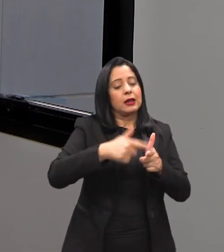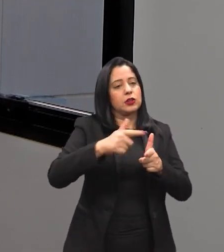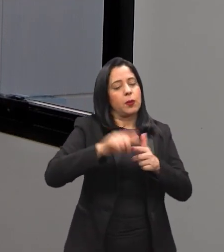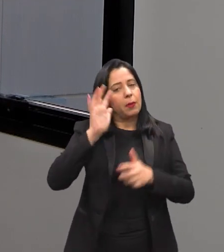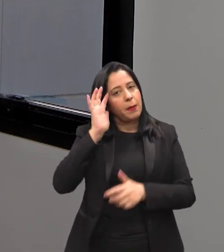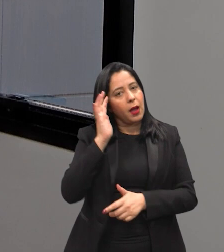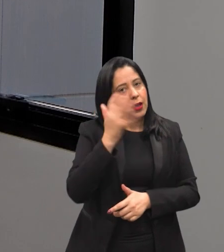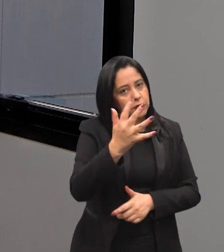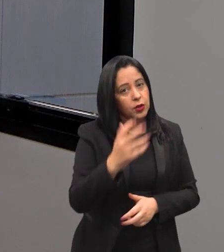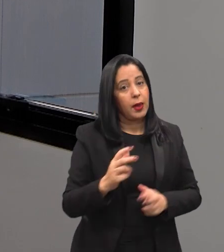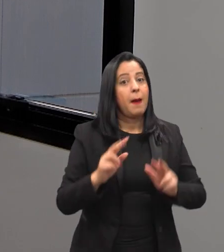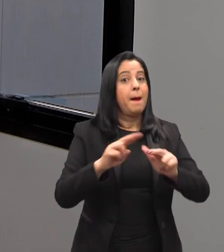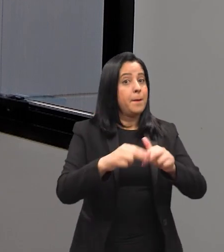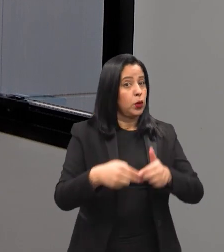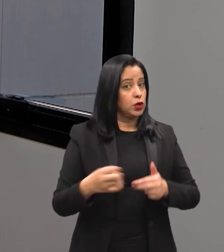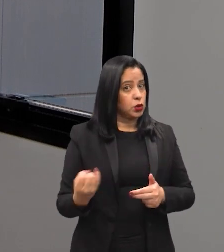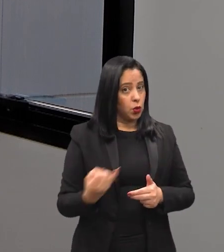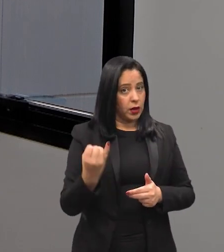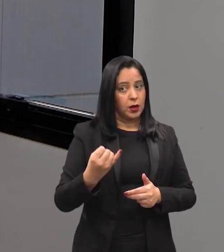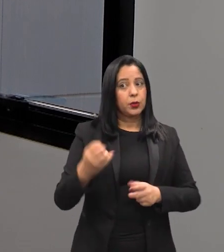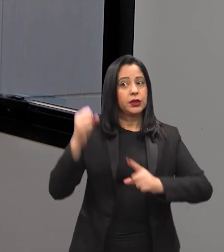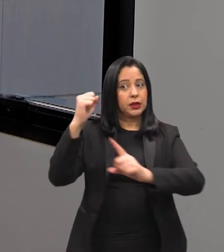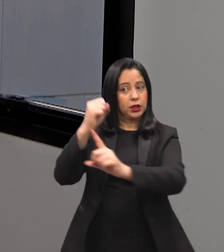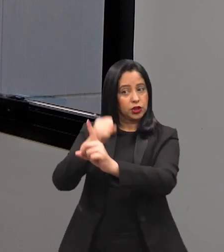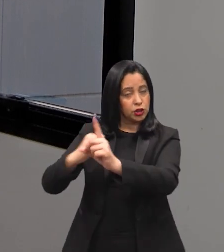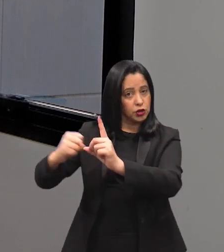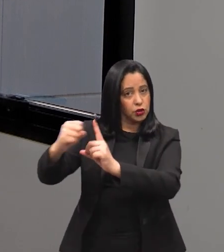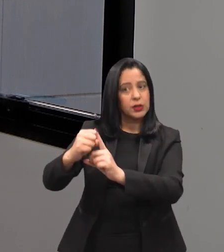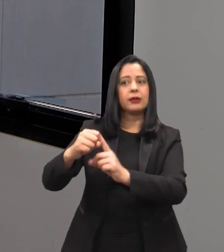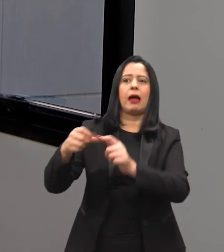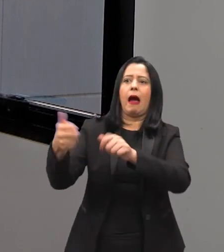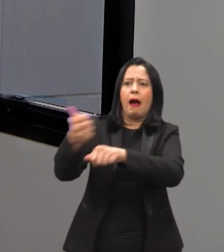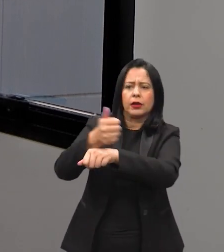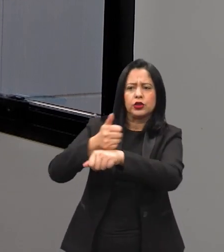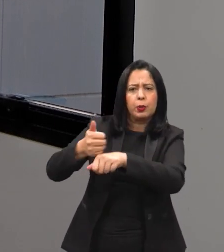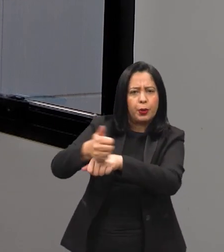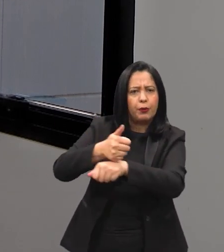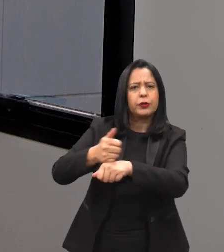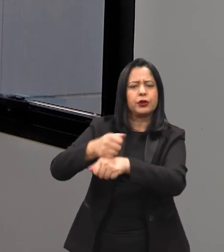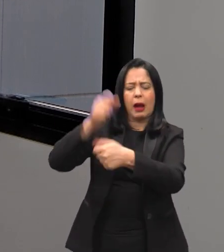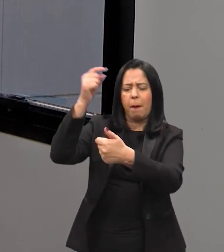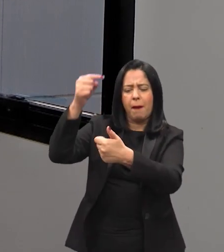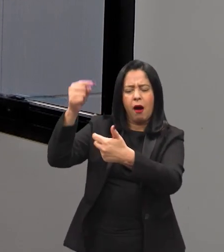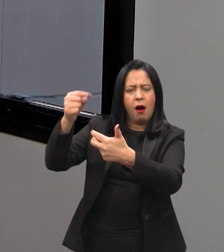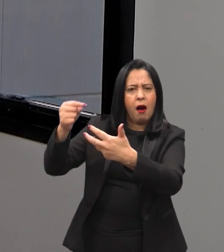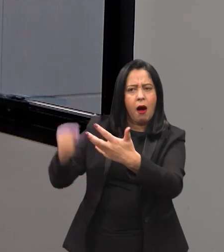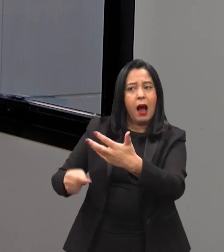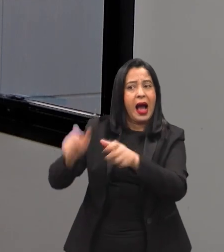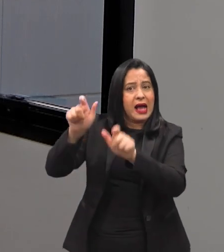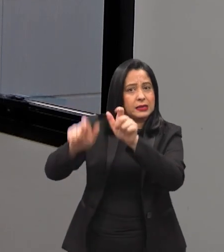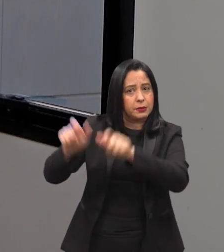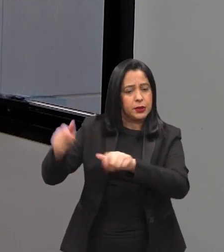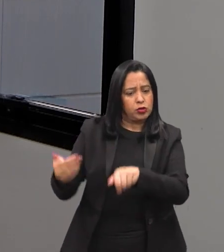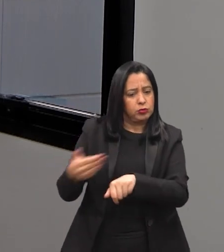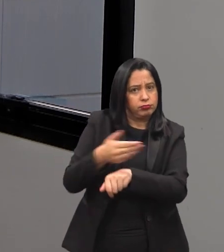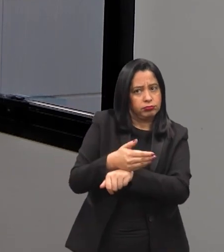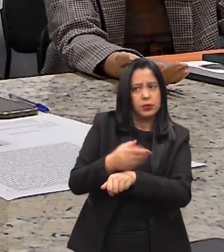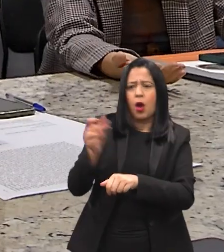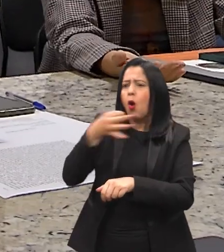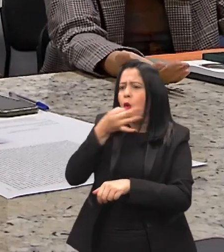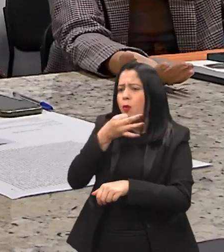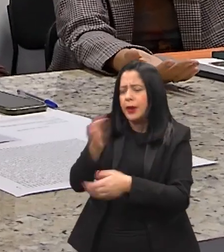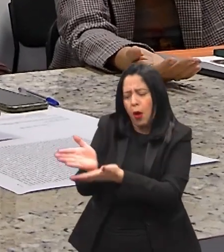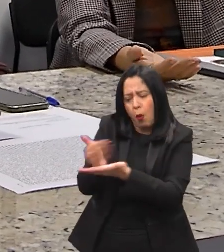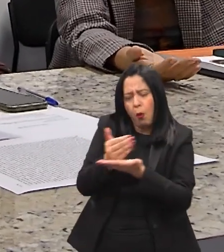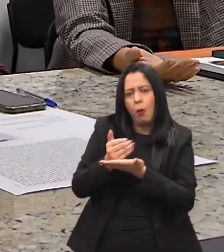isso é fundamental, é necessário escutar a sociedade civil organizada, os especialistas, as pessoas que estão participando desse debate.